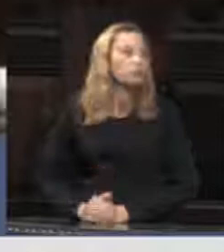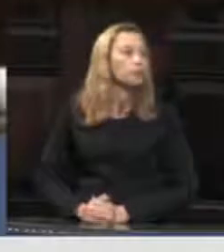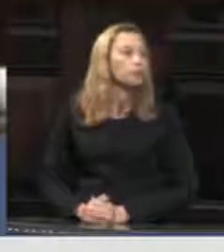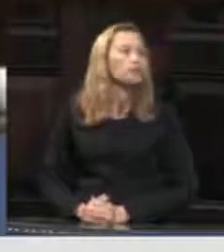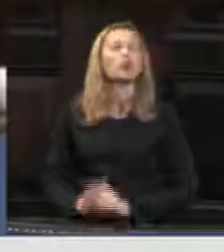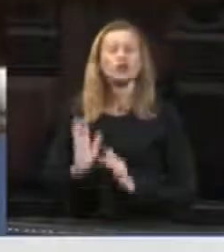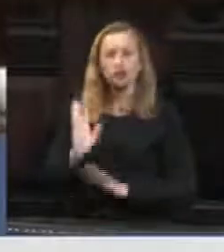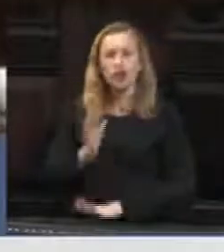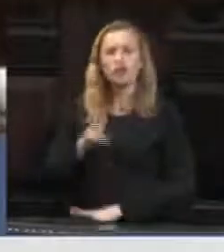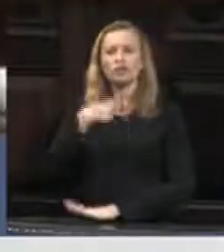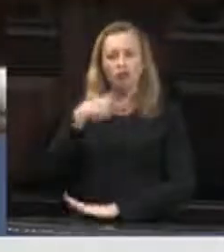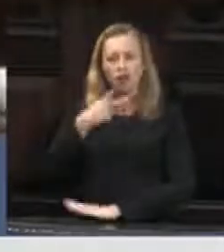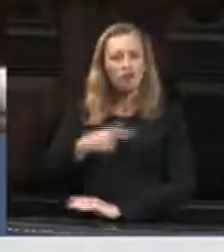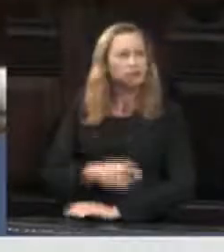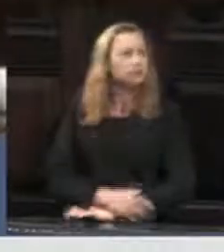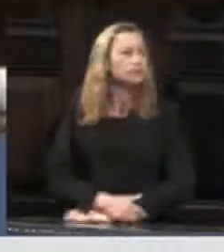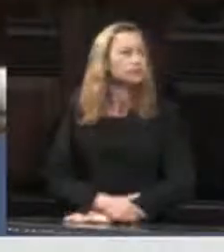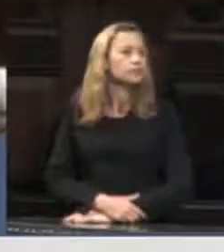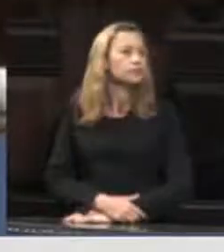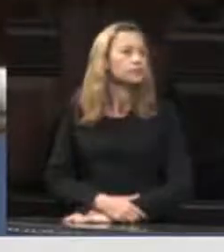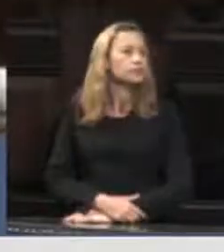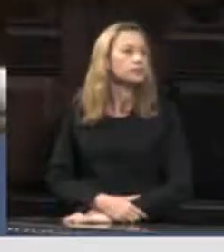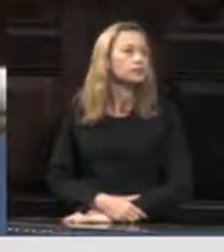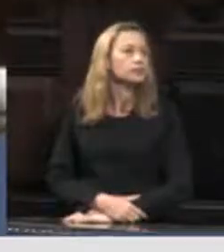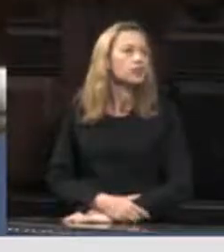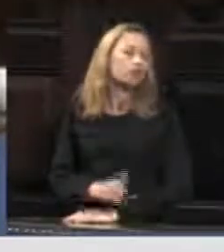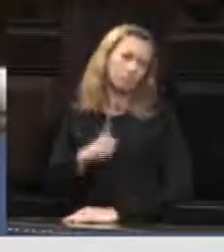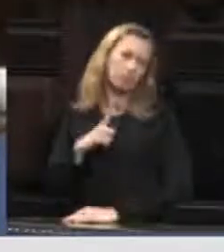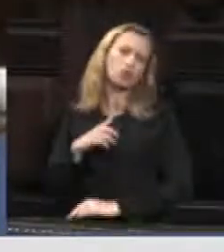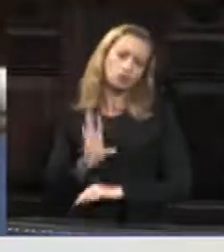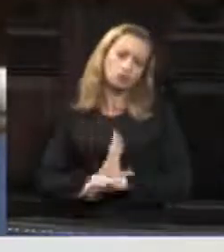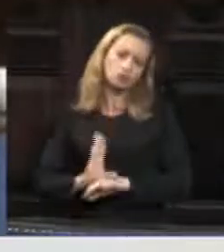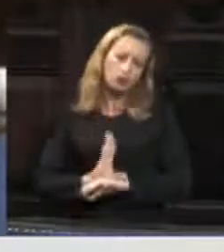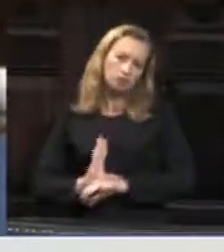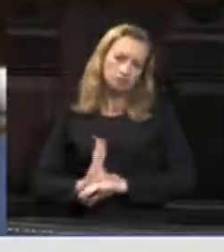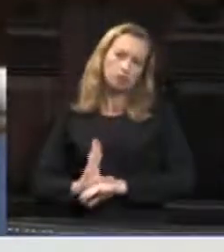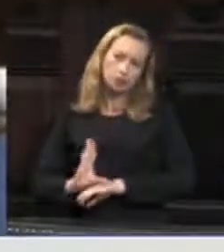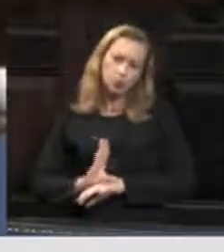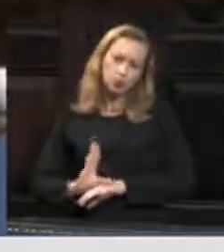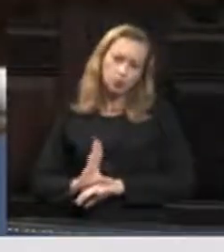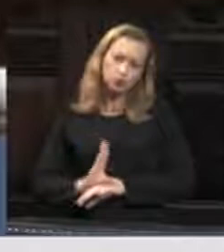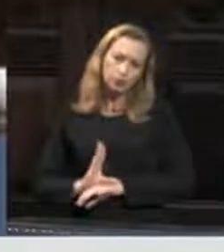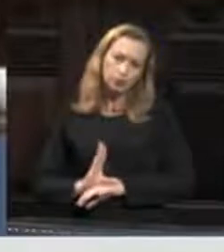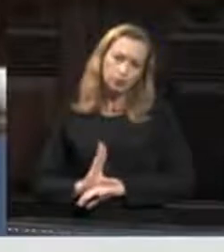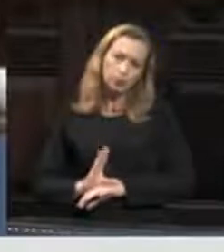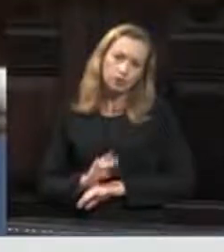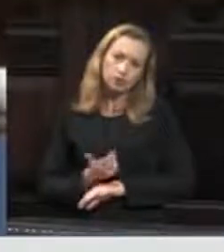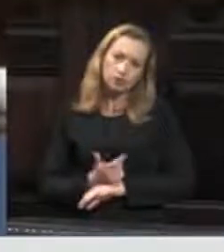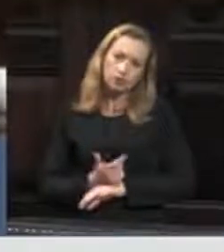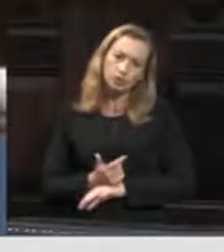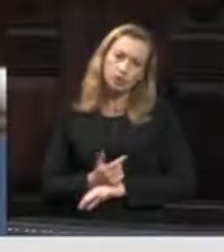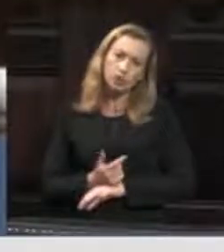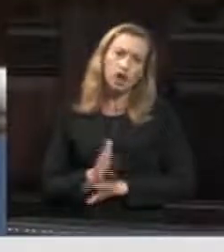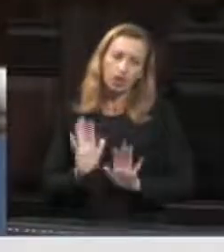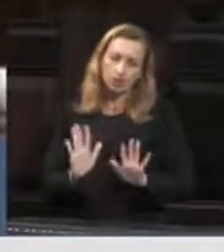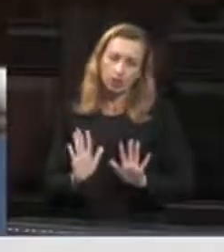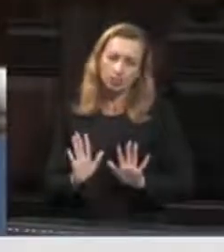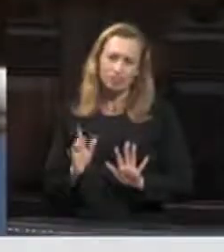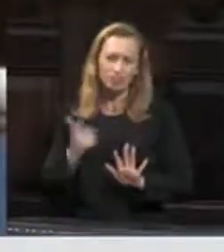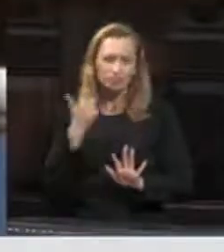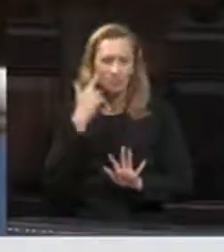como já foi dito ele tem com funcionalidade ele tenta congelar por dois anos o que é inconstitucional